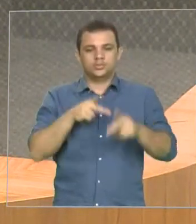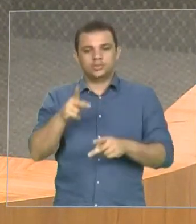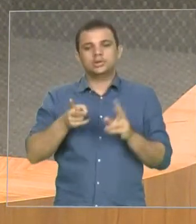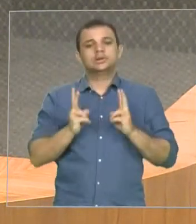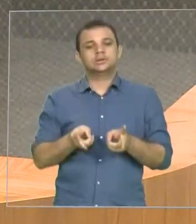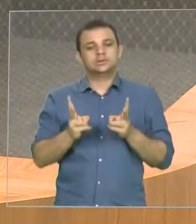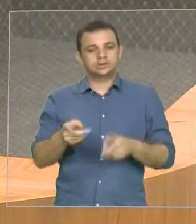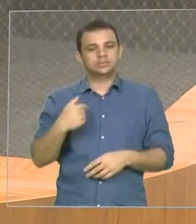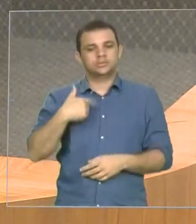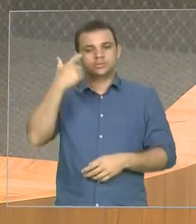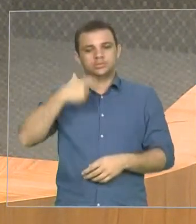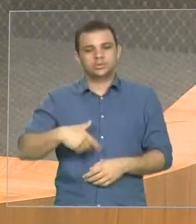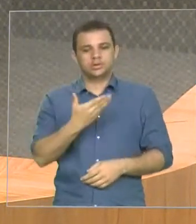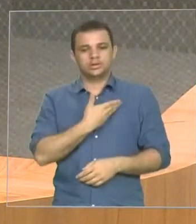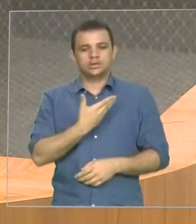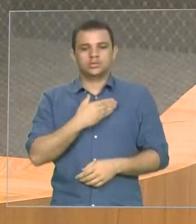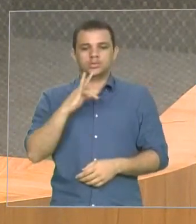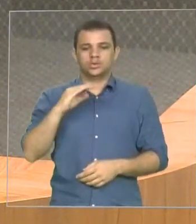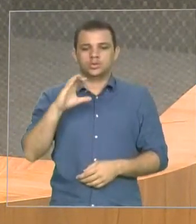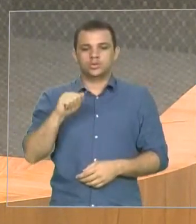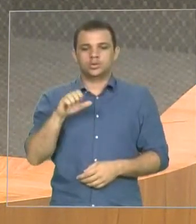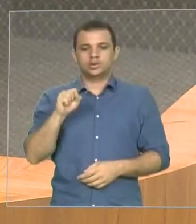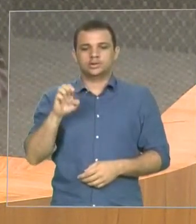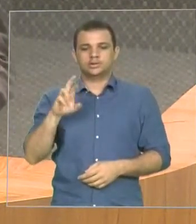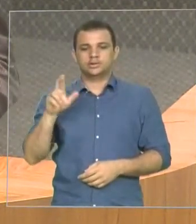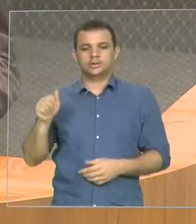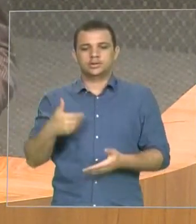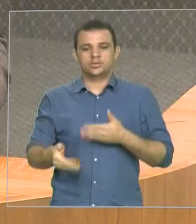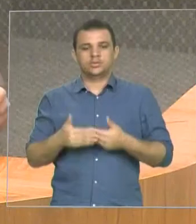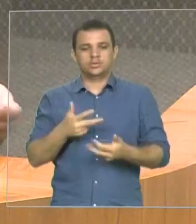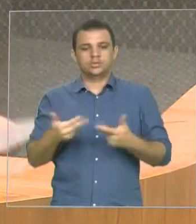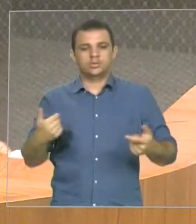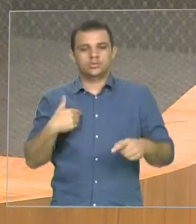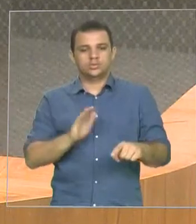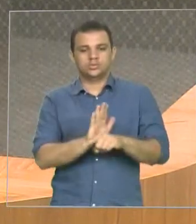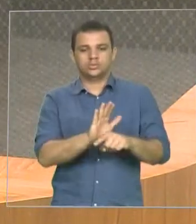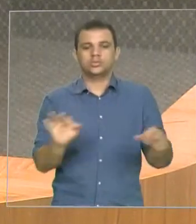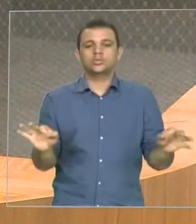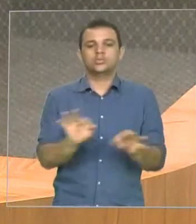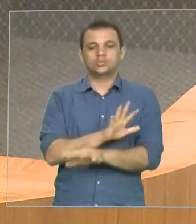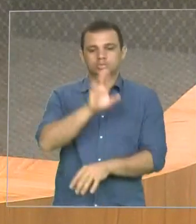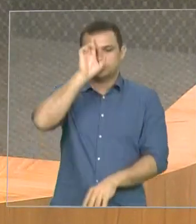contar com esse amigo Toca Serra para o que der e vier. São essas as minhas palavras, senhor presidente.